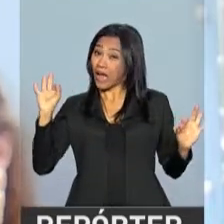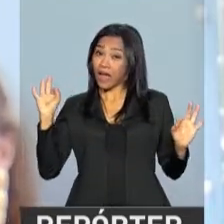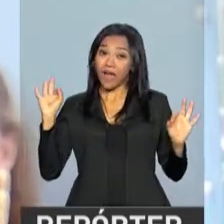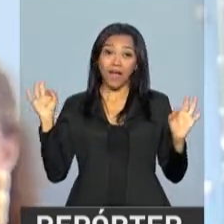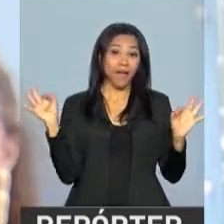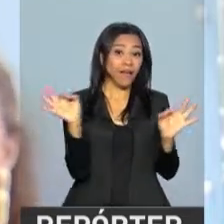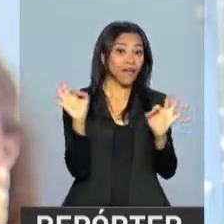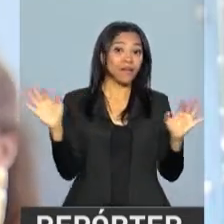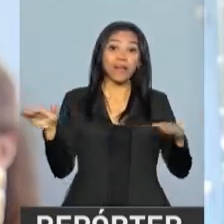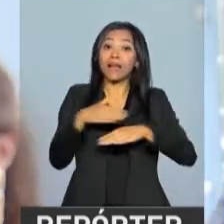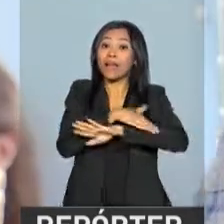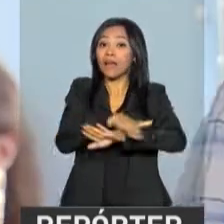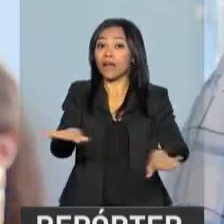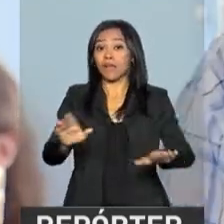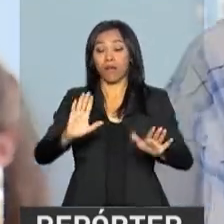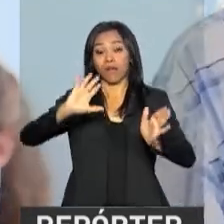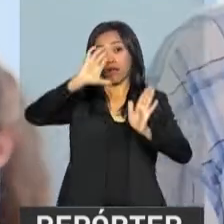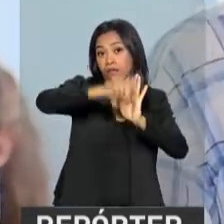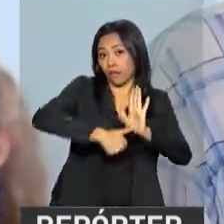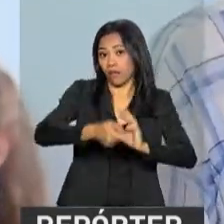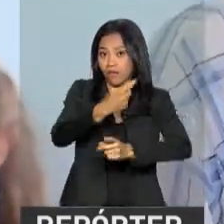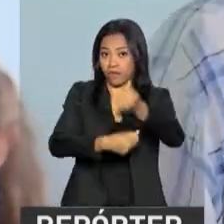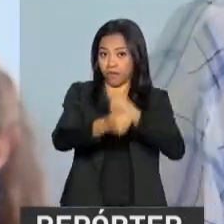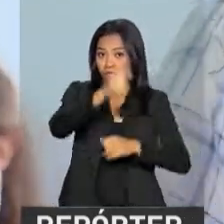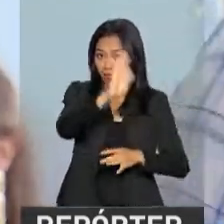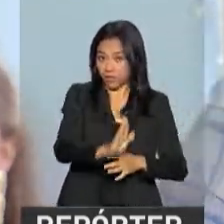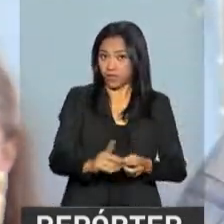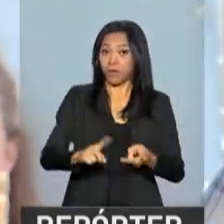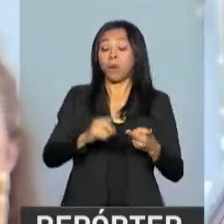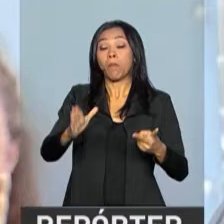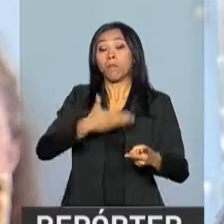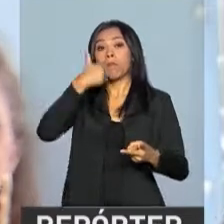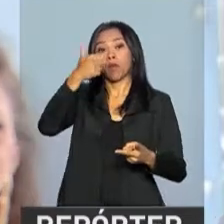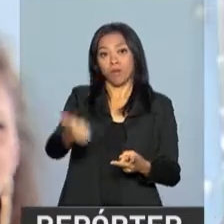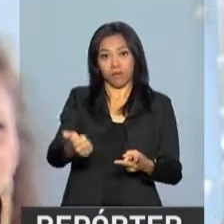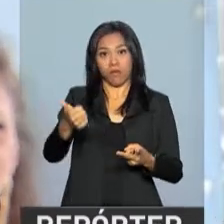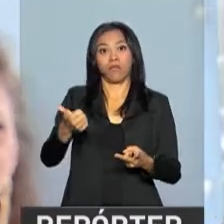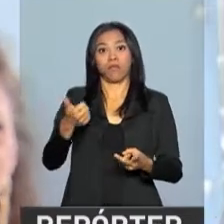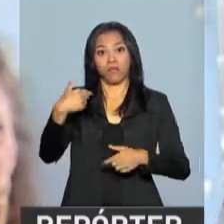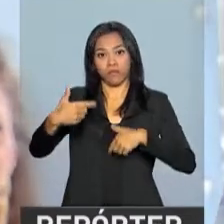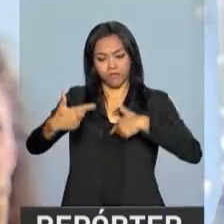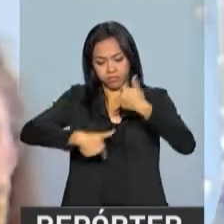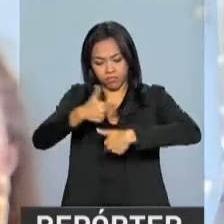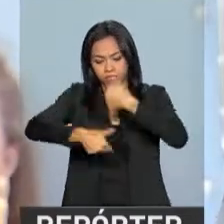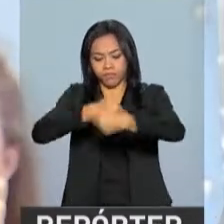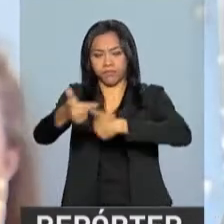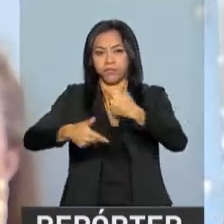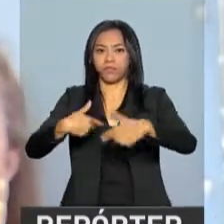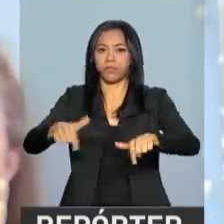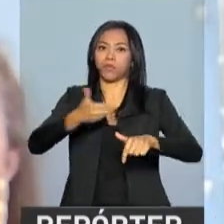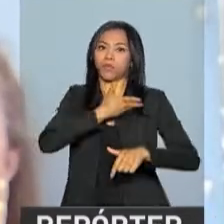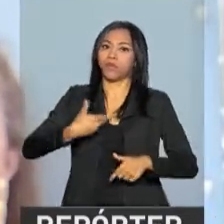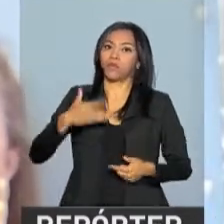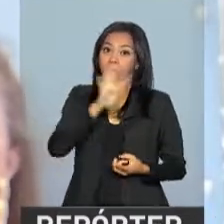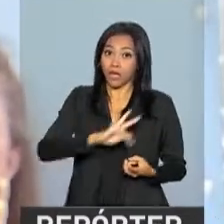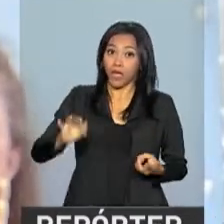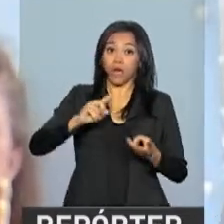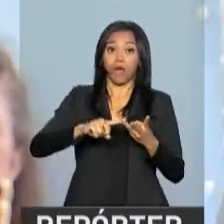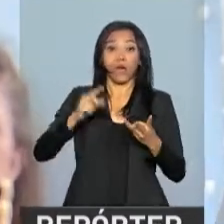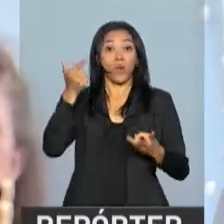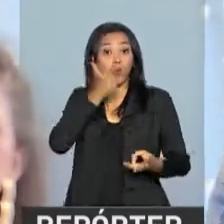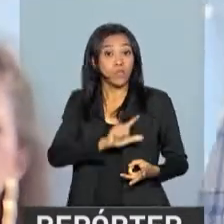país melhorar a arrecadação do governo federal colocar dinheiro nos cofres